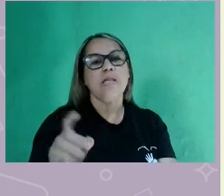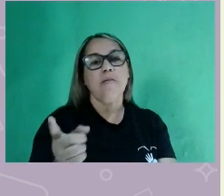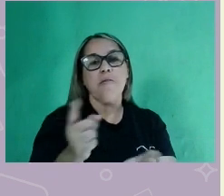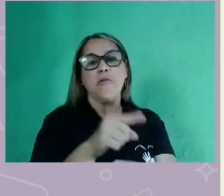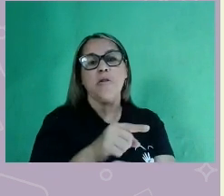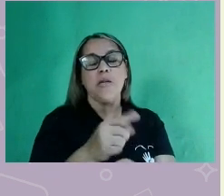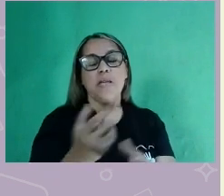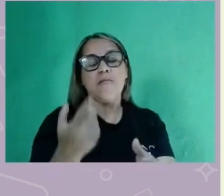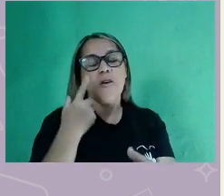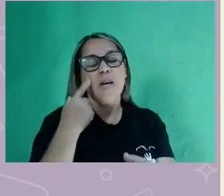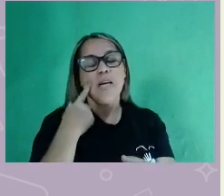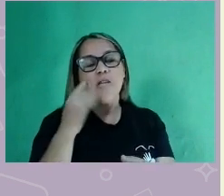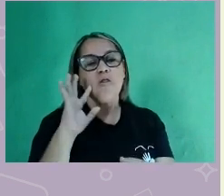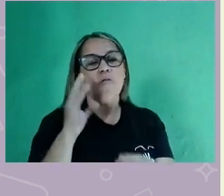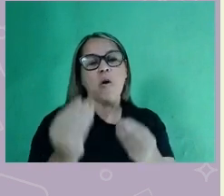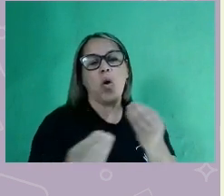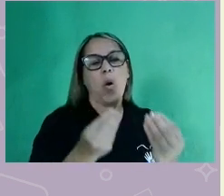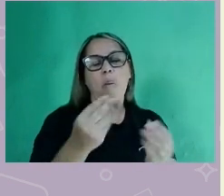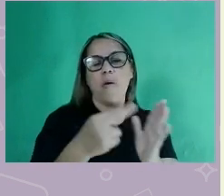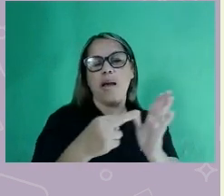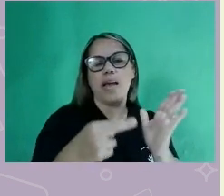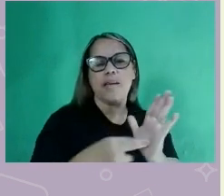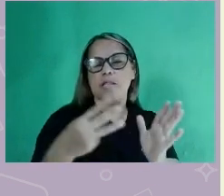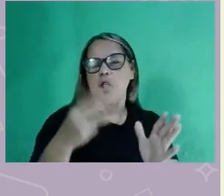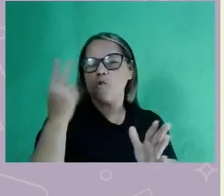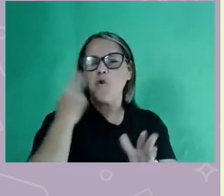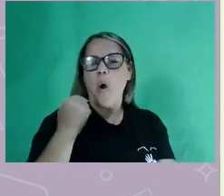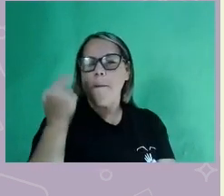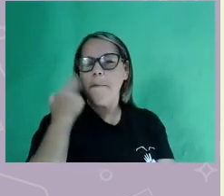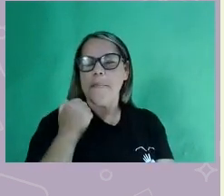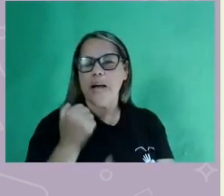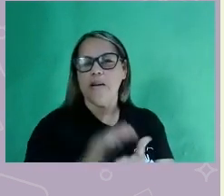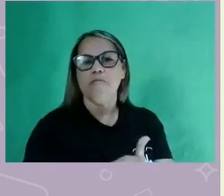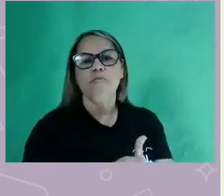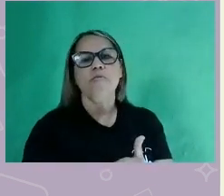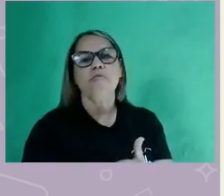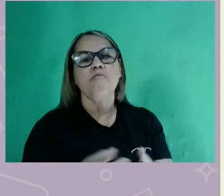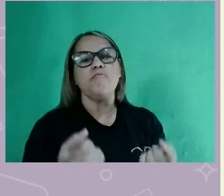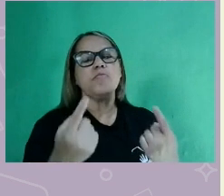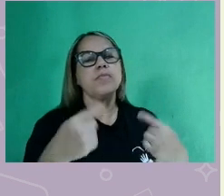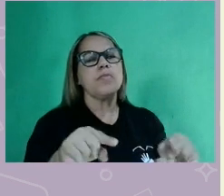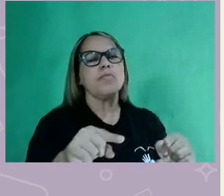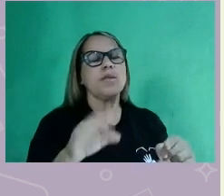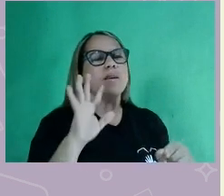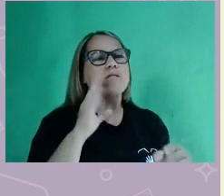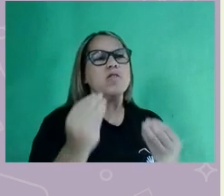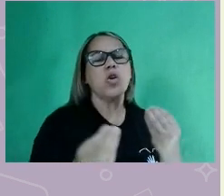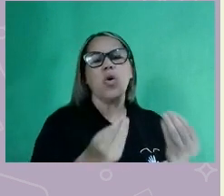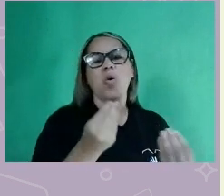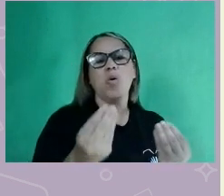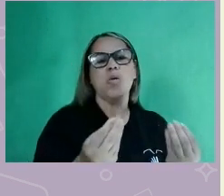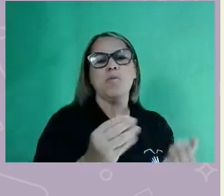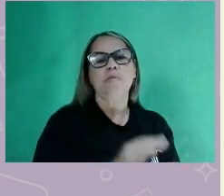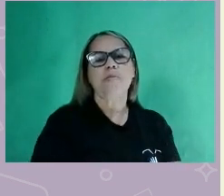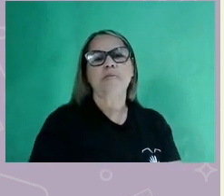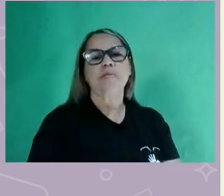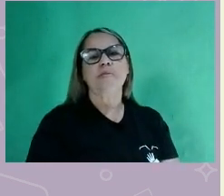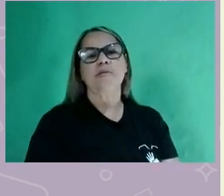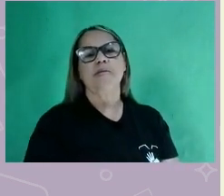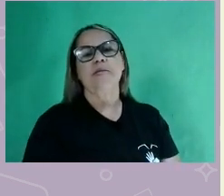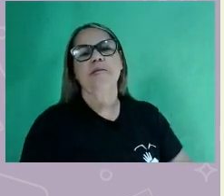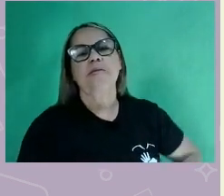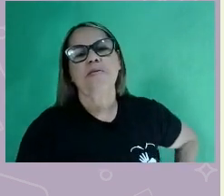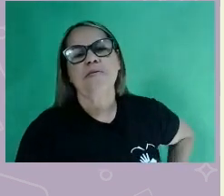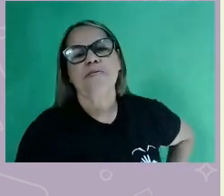embaixo e vou resolver ela como a regra de 3 normal resolvendo a regra de 3 eu vou ter aqui 100